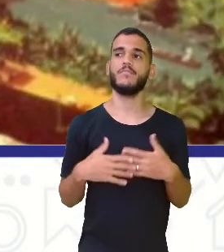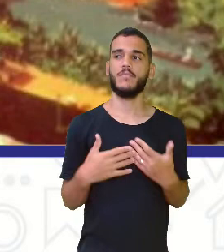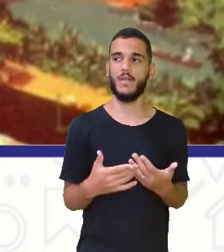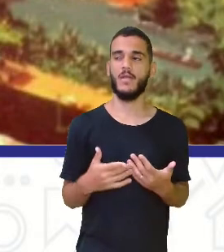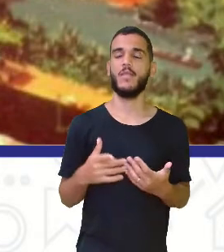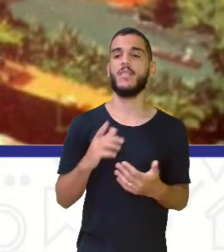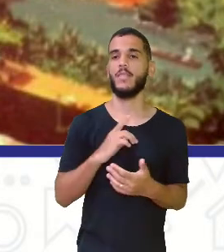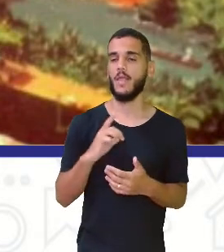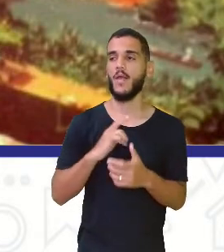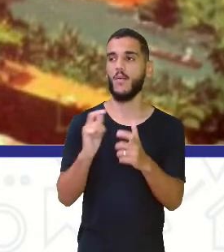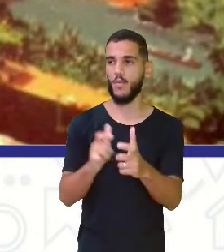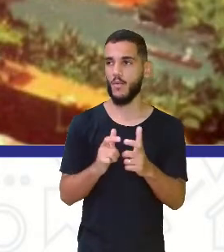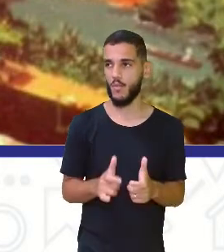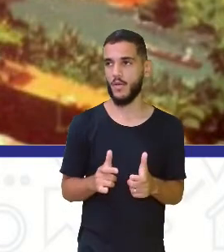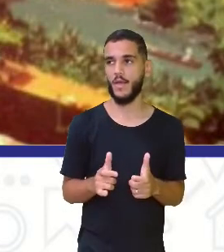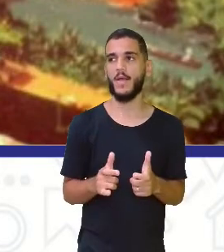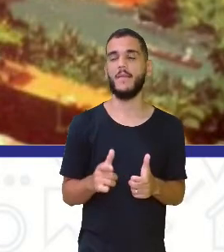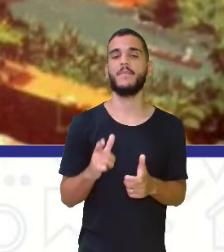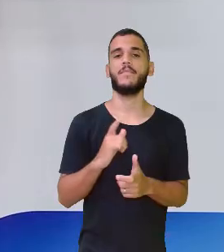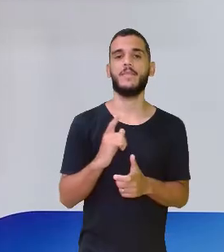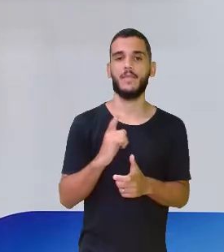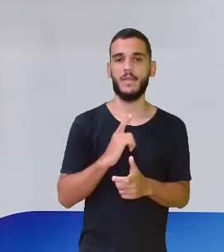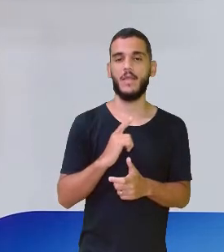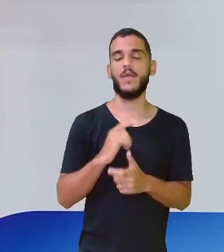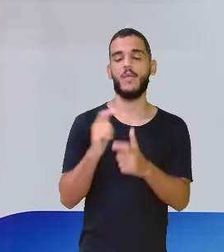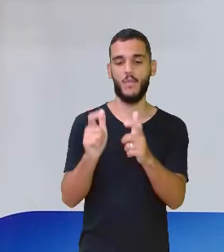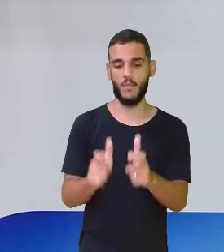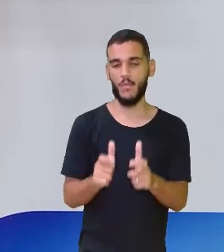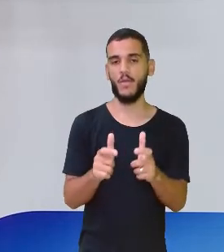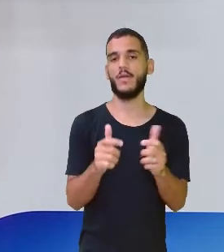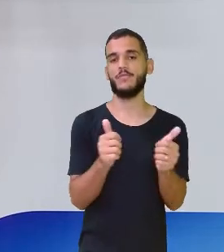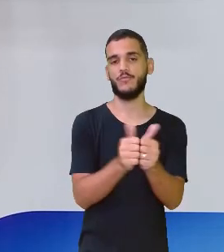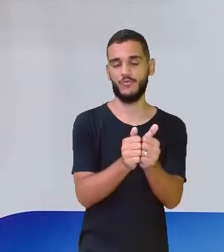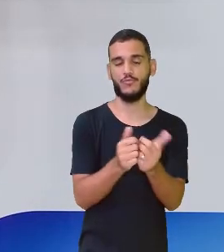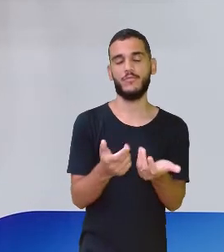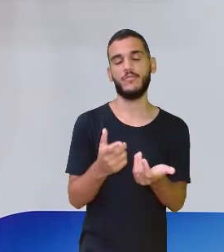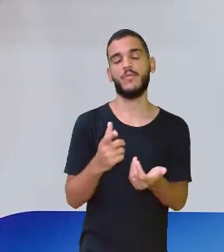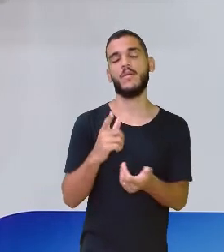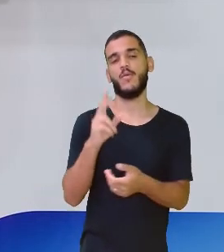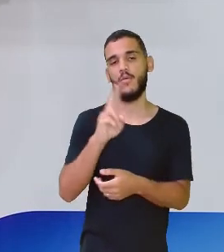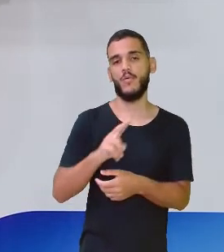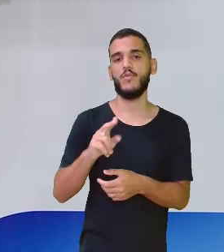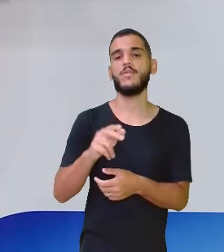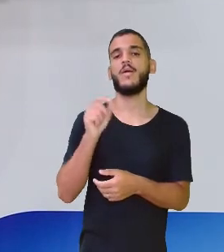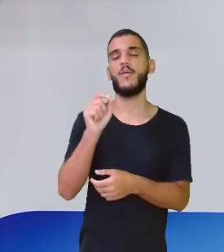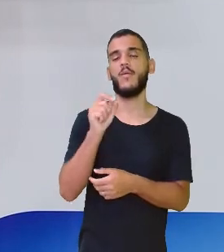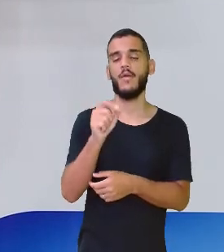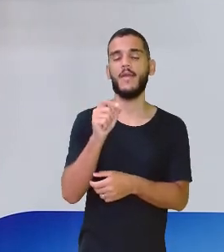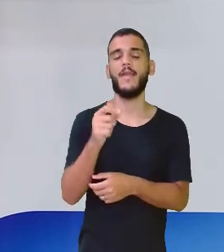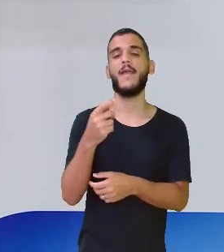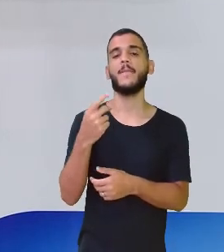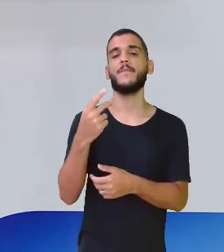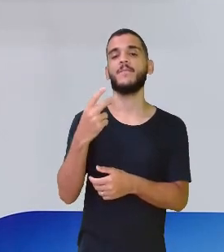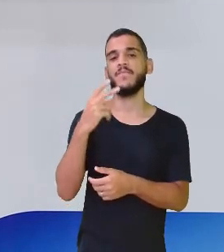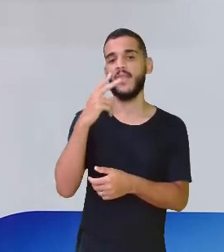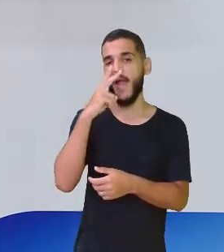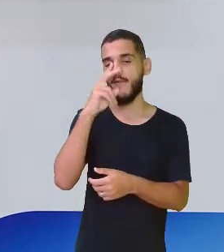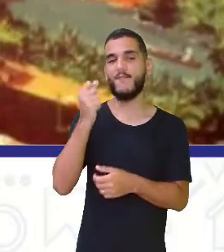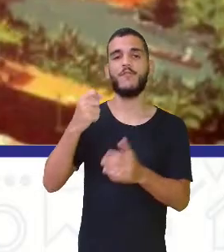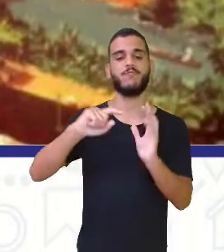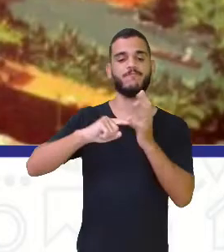engenho propriamente dito é esse aqui, ó, mais um engenho real, ó, o hidráulico, ó, veja, tem até um barquinho aqui, ó, um riacho,